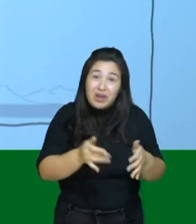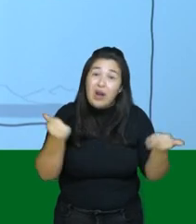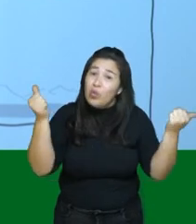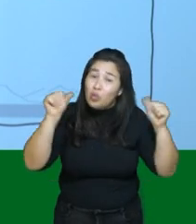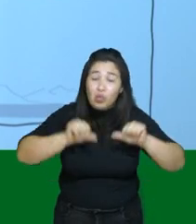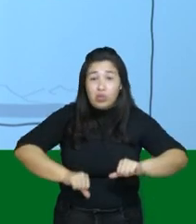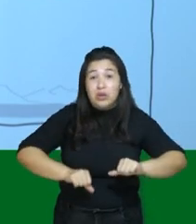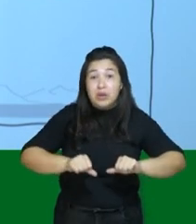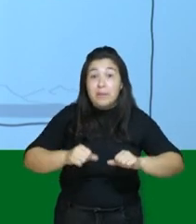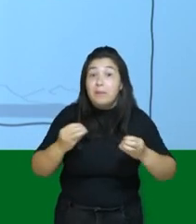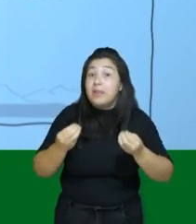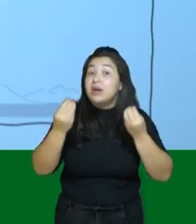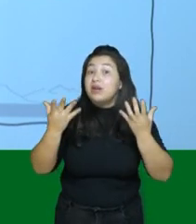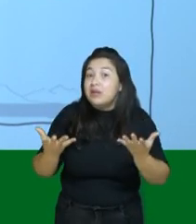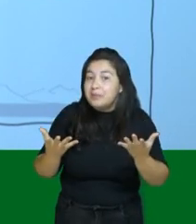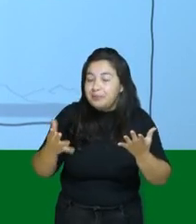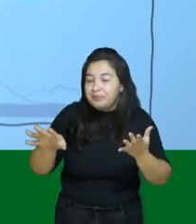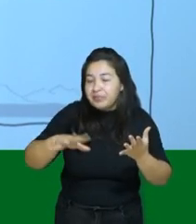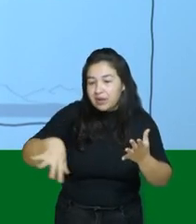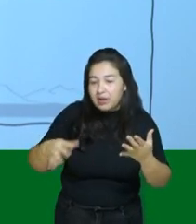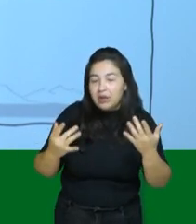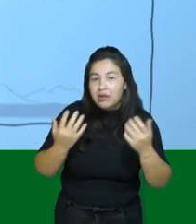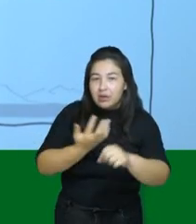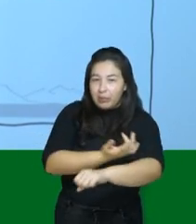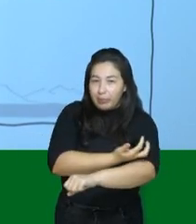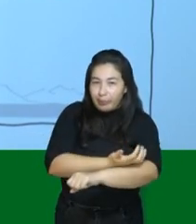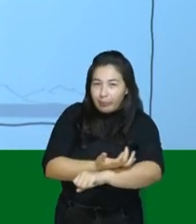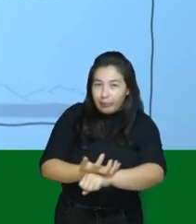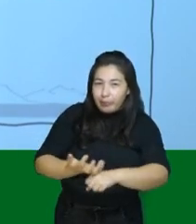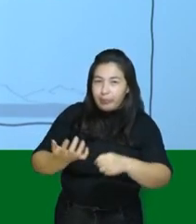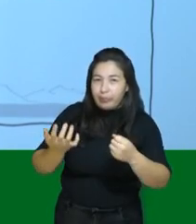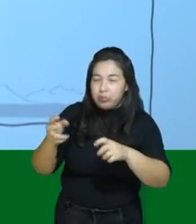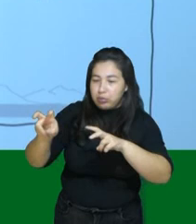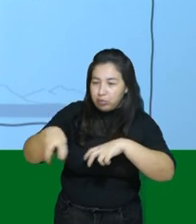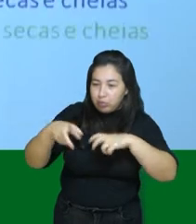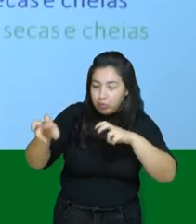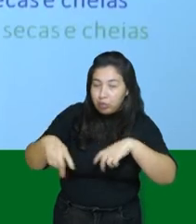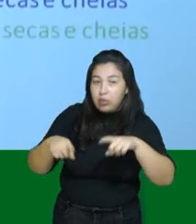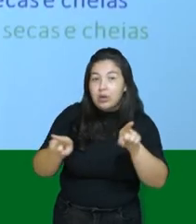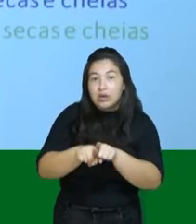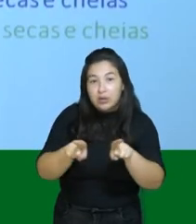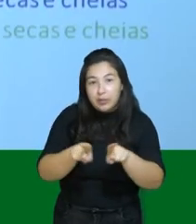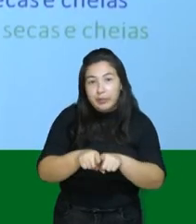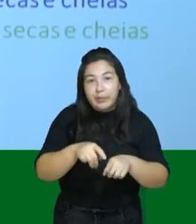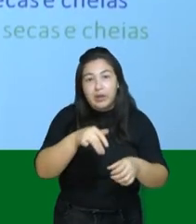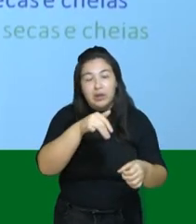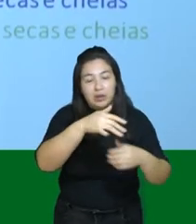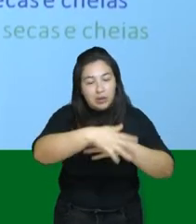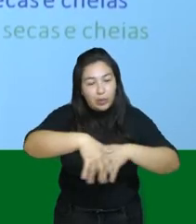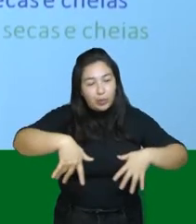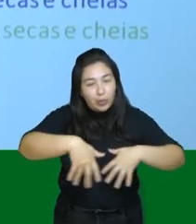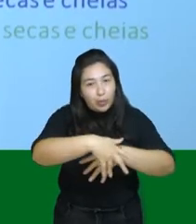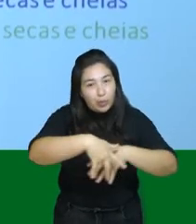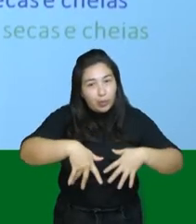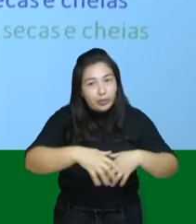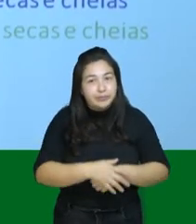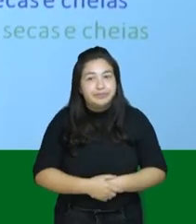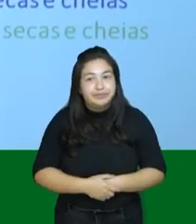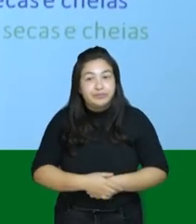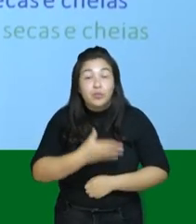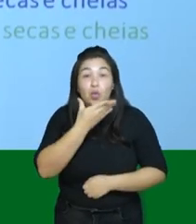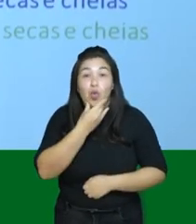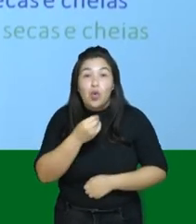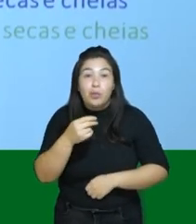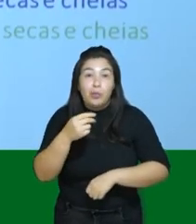para tudo, para a agricultura principalmente, né? Mas para as cidades também, né? Tá? E isso aqui é do